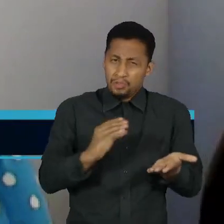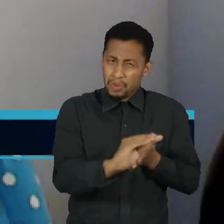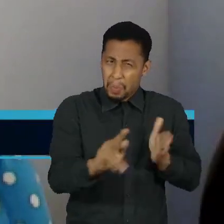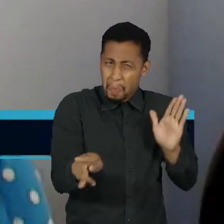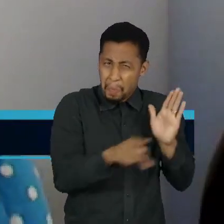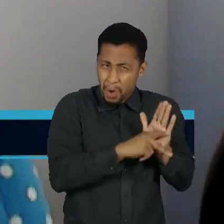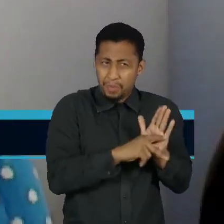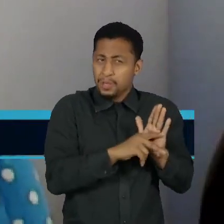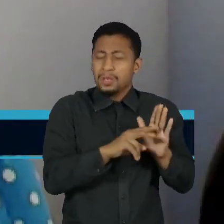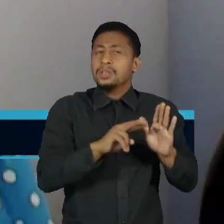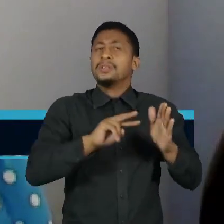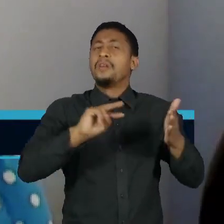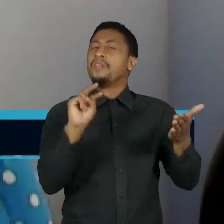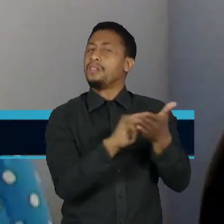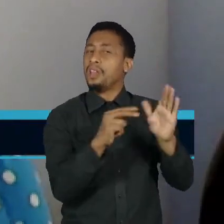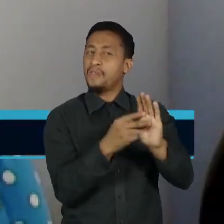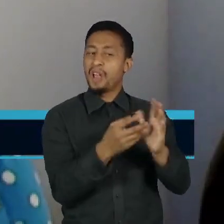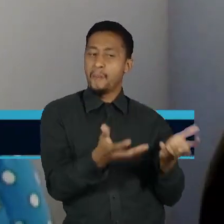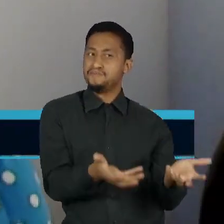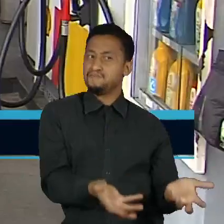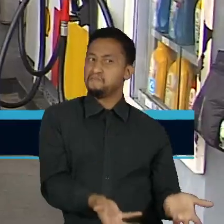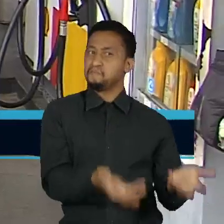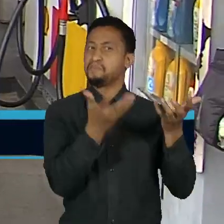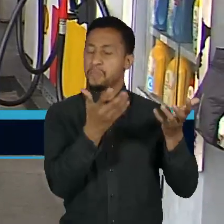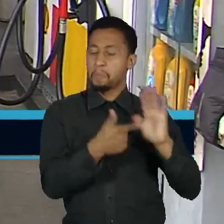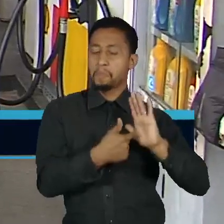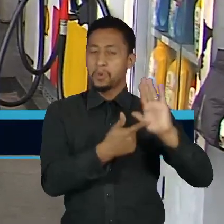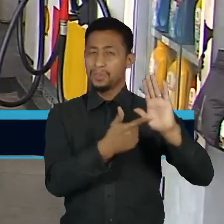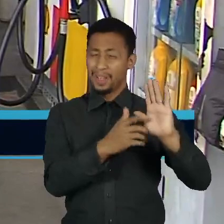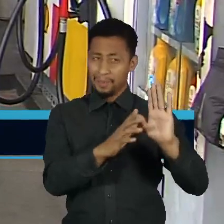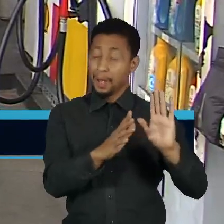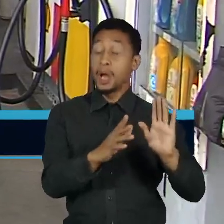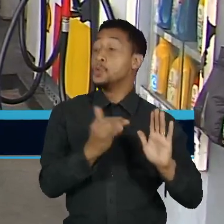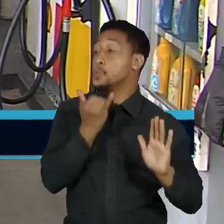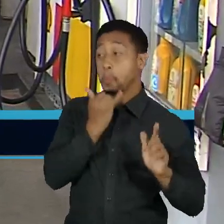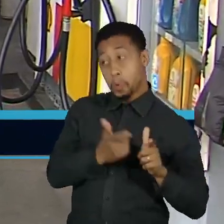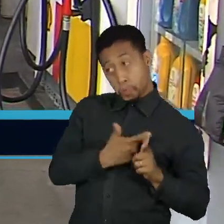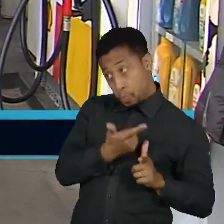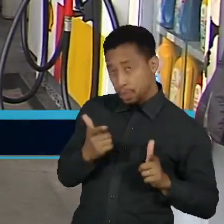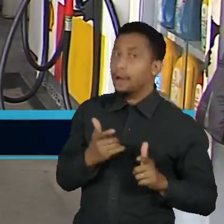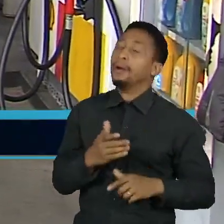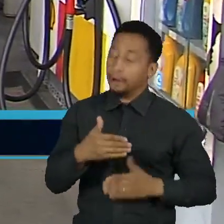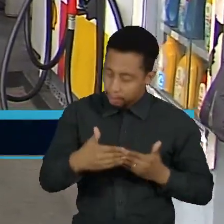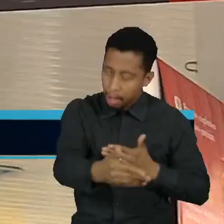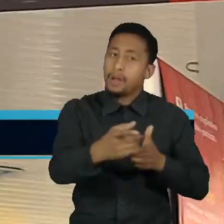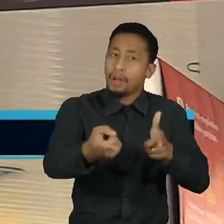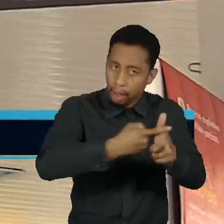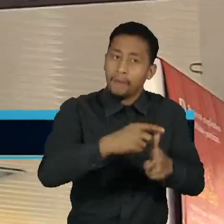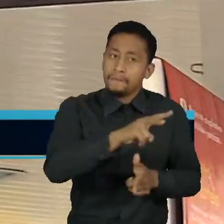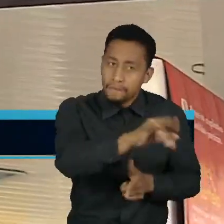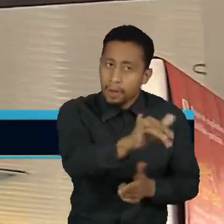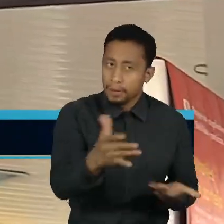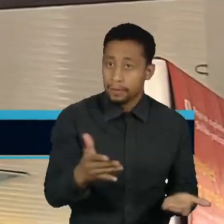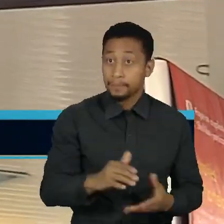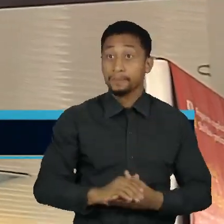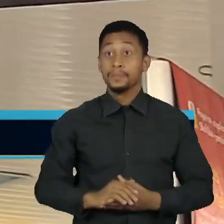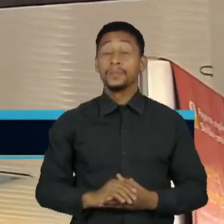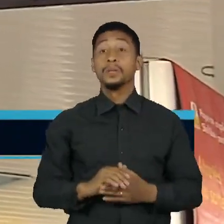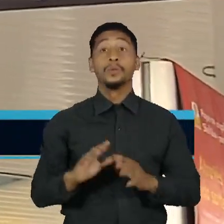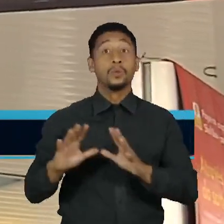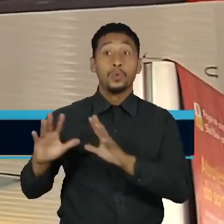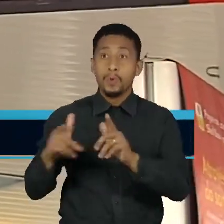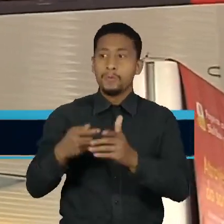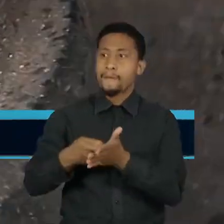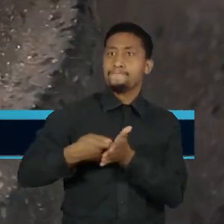se endividar, certamente ela irá se endividar. O anúncio do plano acontece no momento em que a Petrobras é cobrada para baixar o preço